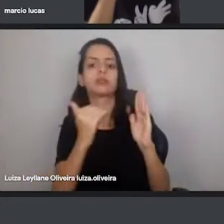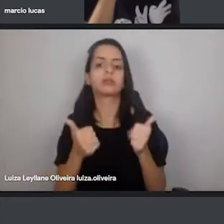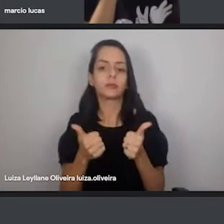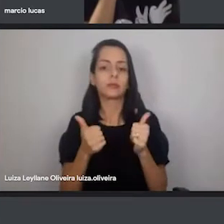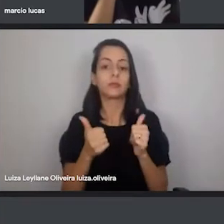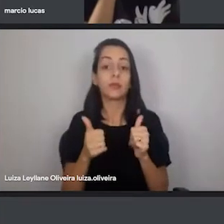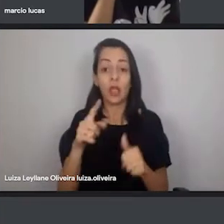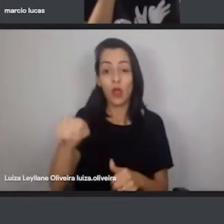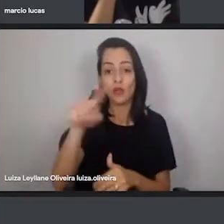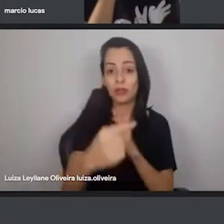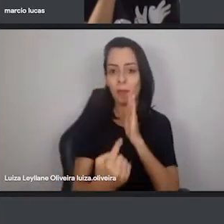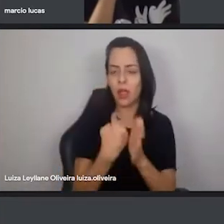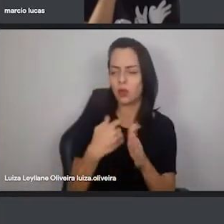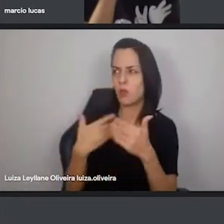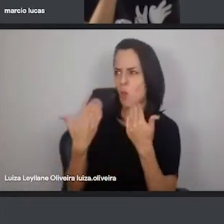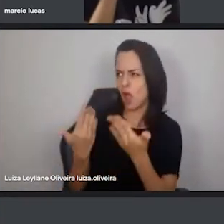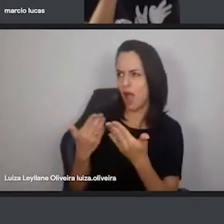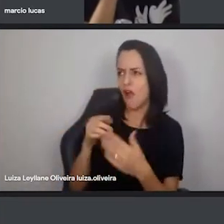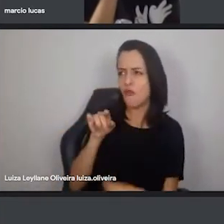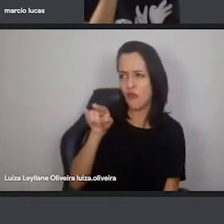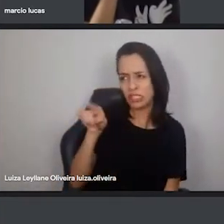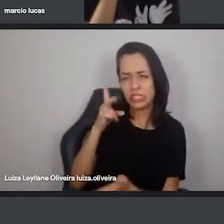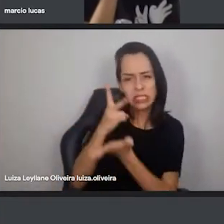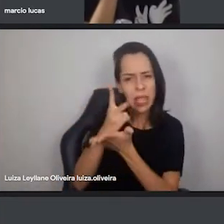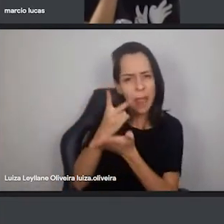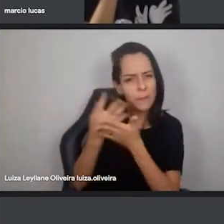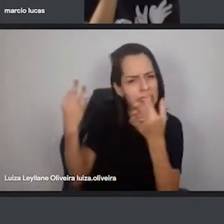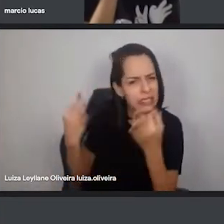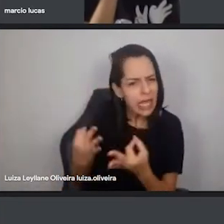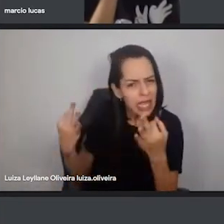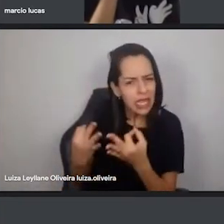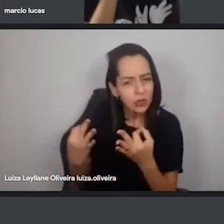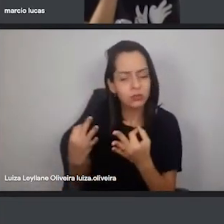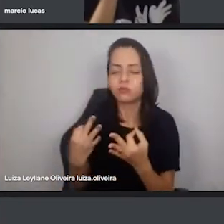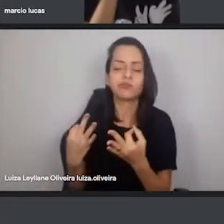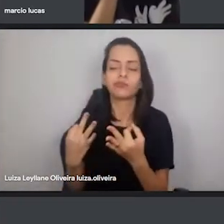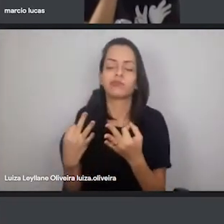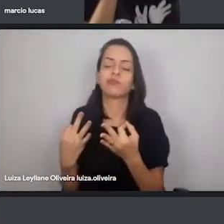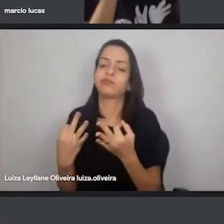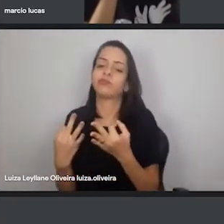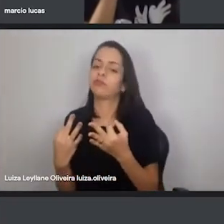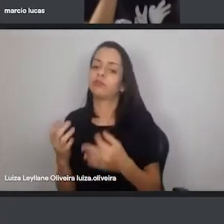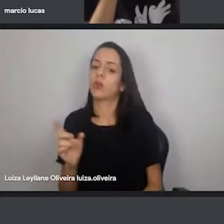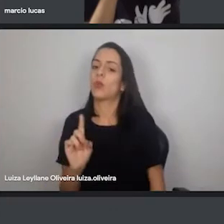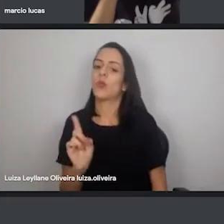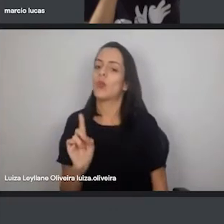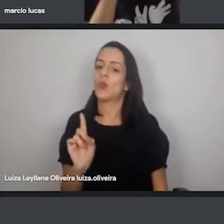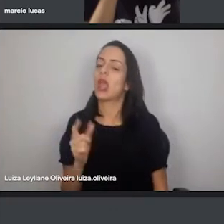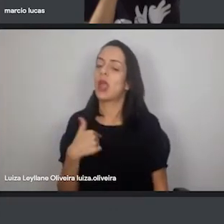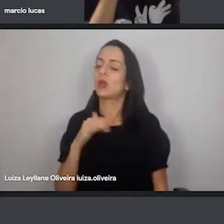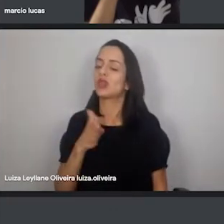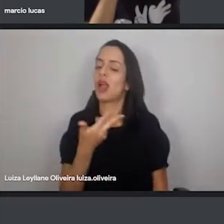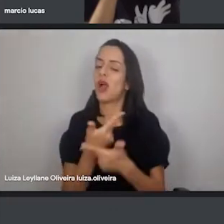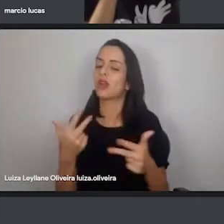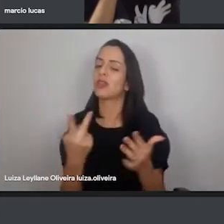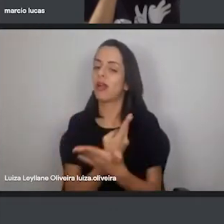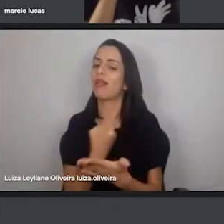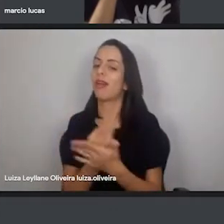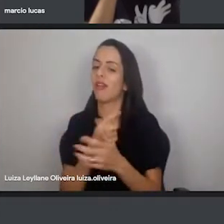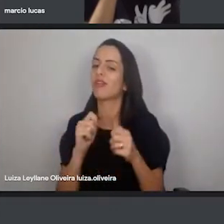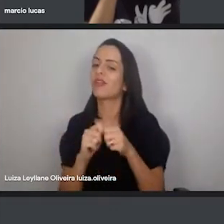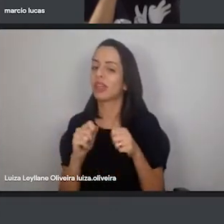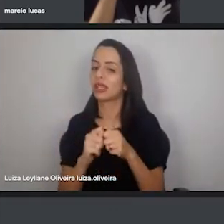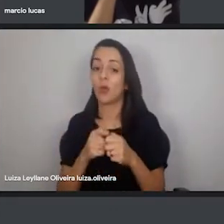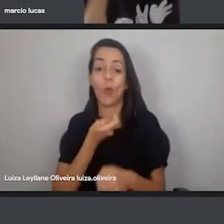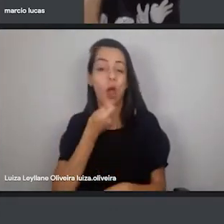trabalhou certinho? Não, gente, eu falo mesmo. Hoje nem era para mim estar aqui. Hoje, as